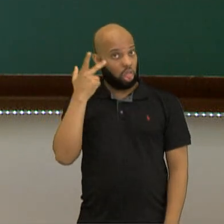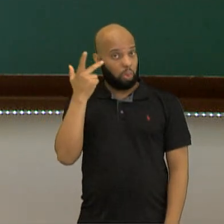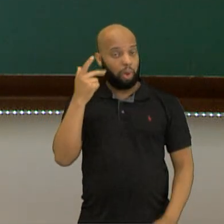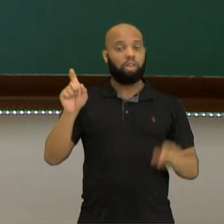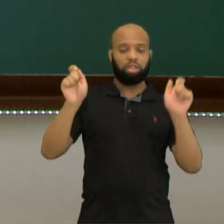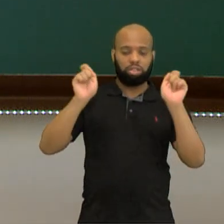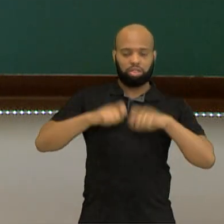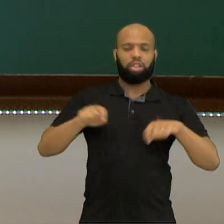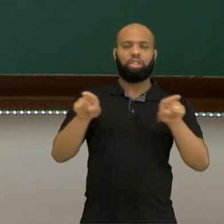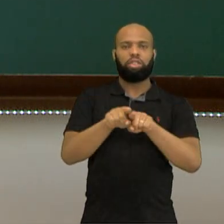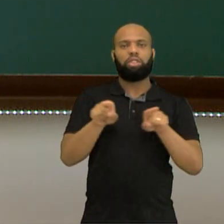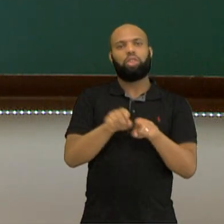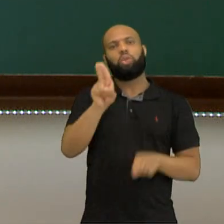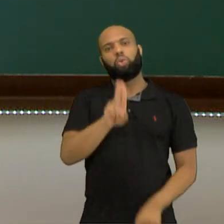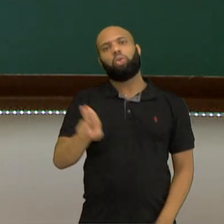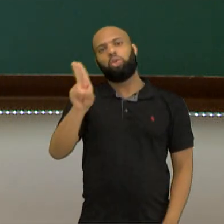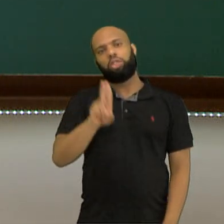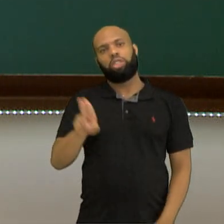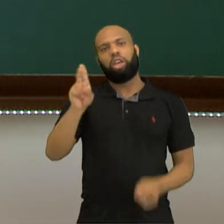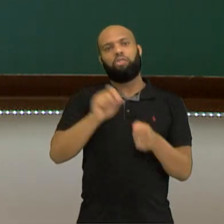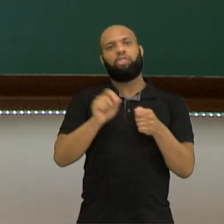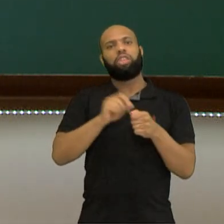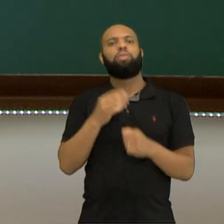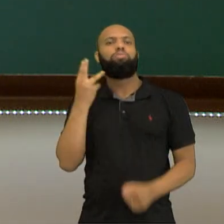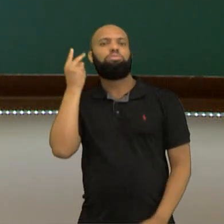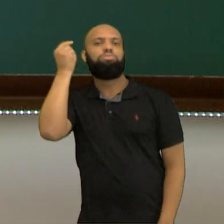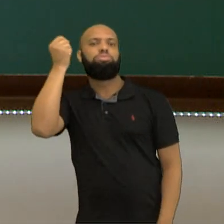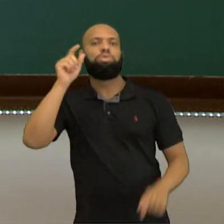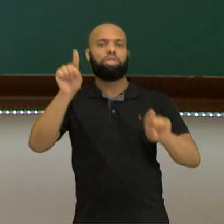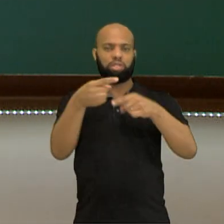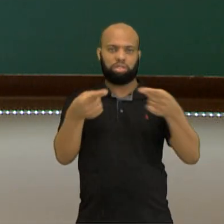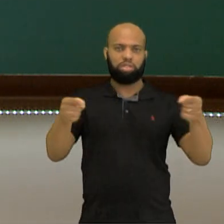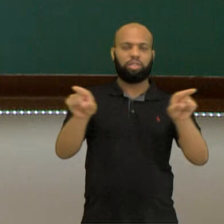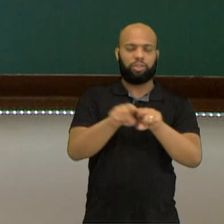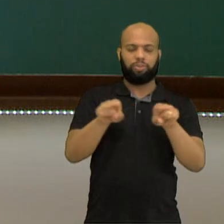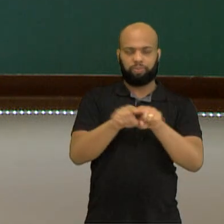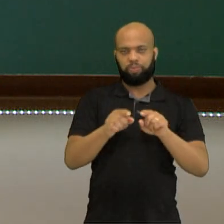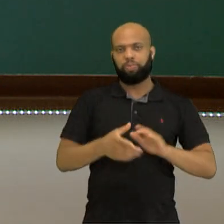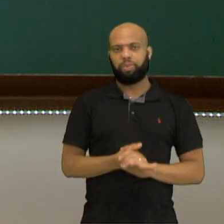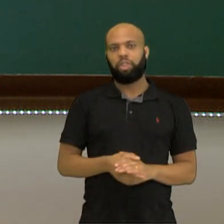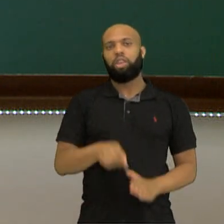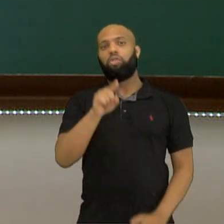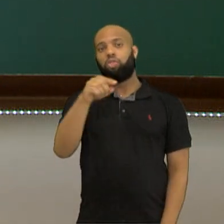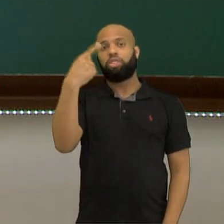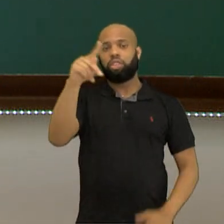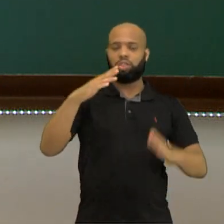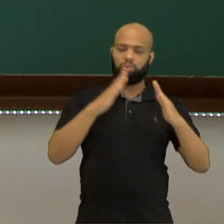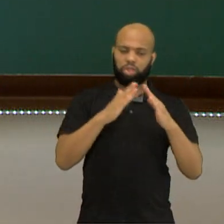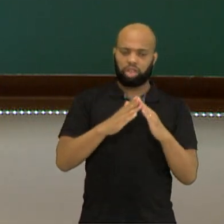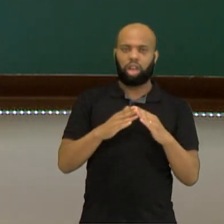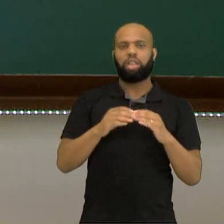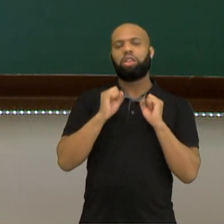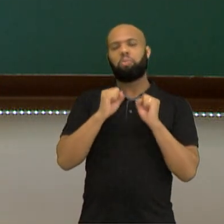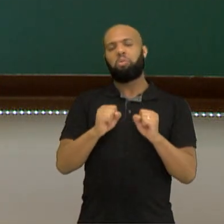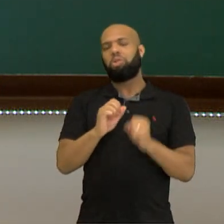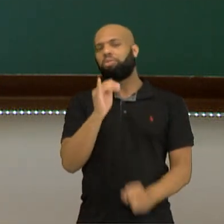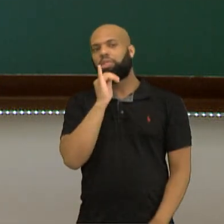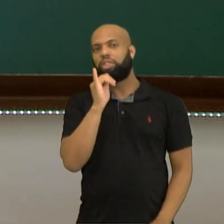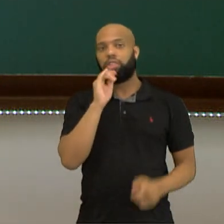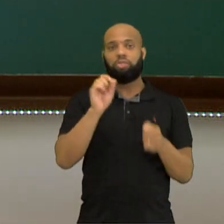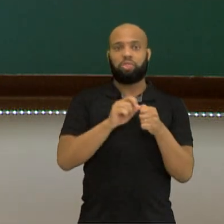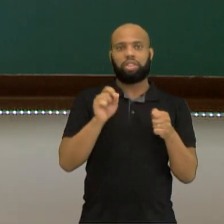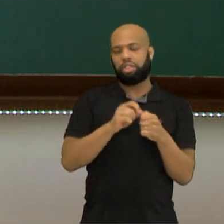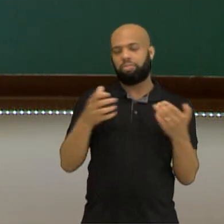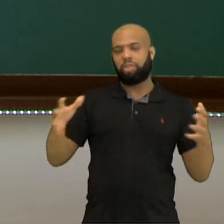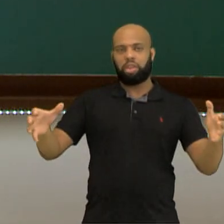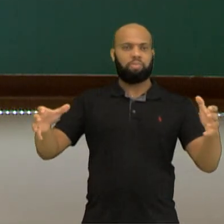ser utilizados para produção sonora, para produção de música. Olha que legal! Você aí na sua casa pode se apropriar de uma